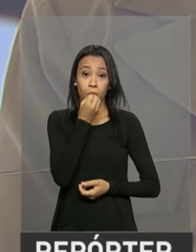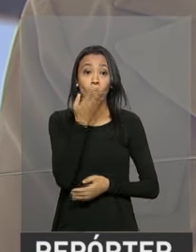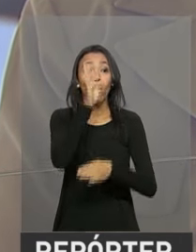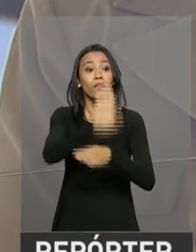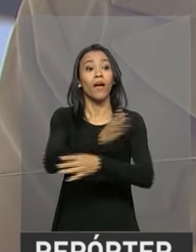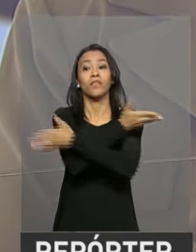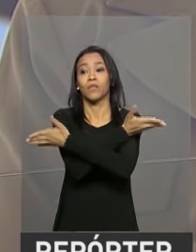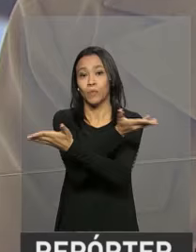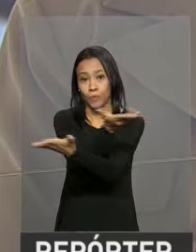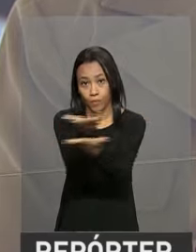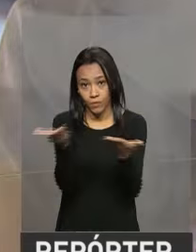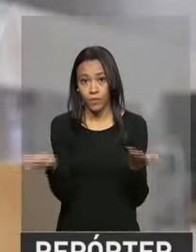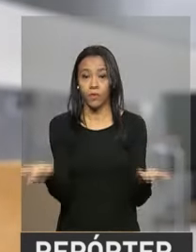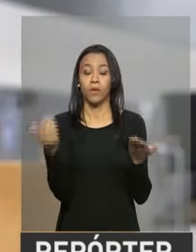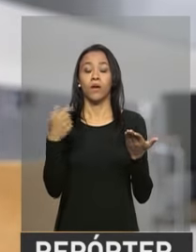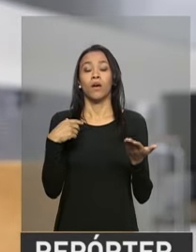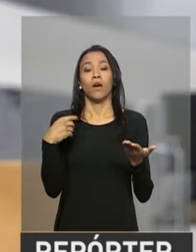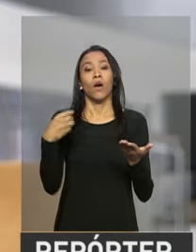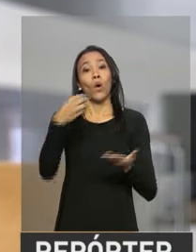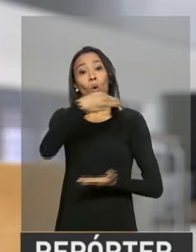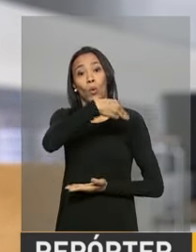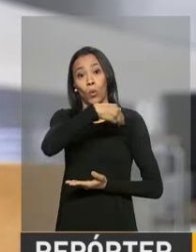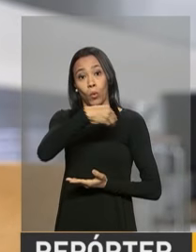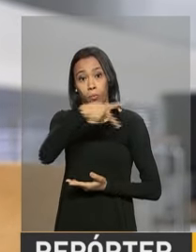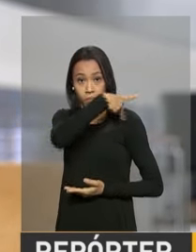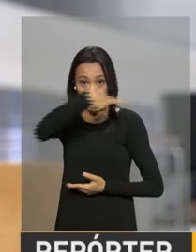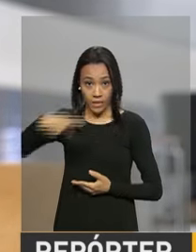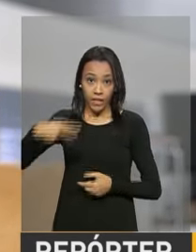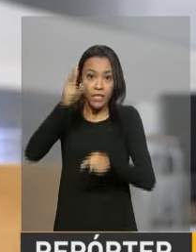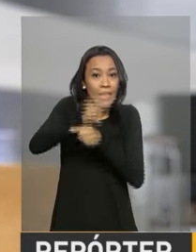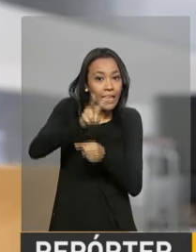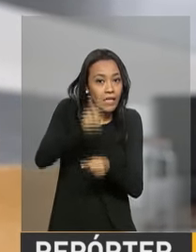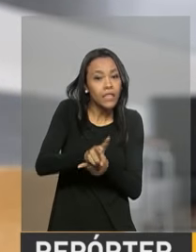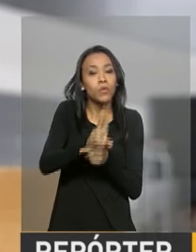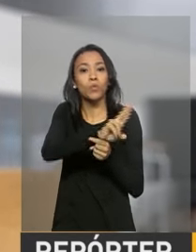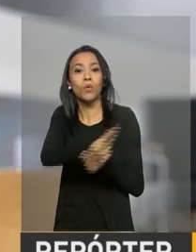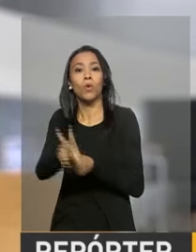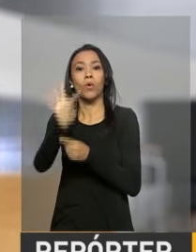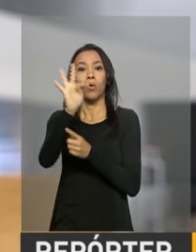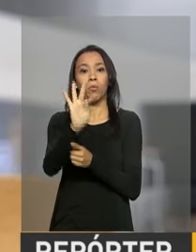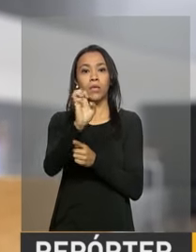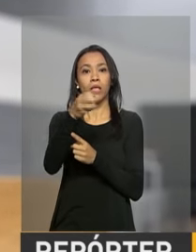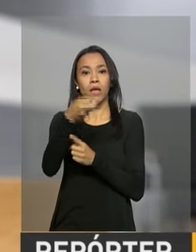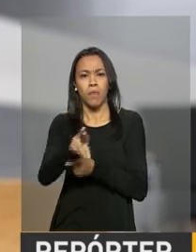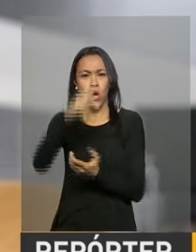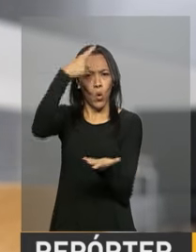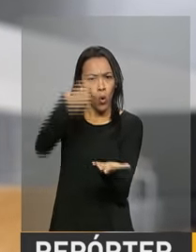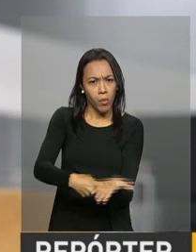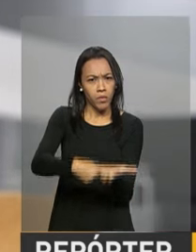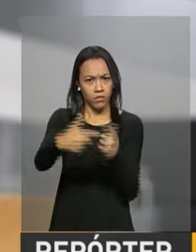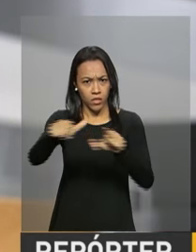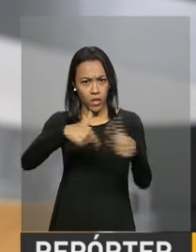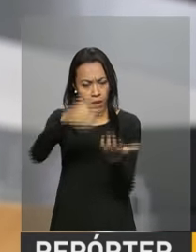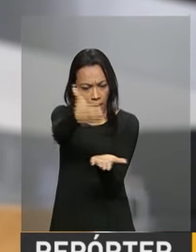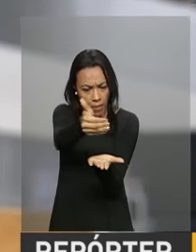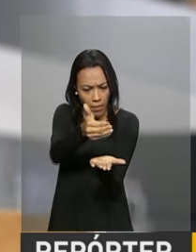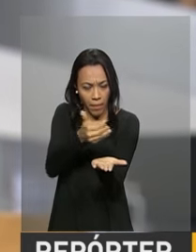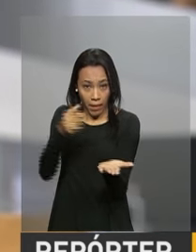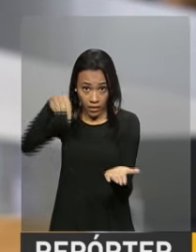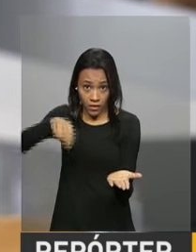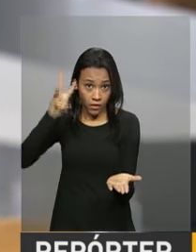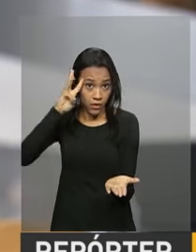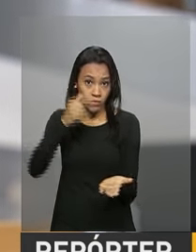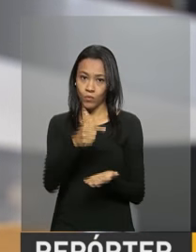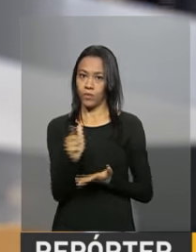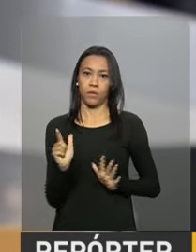tarde a todos o presidente interino da República Michel Temer Não Tem compromissos oficiais na agenda desta terça-feira